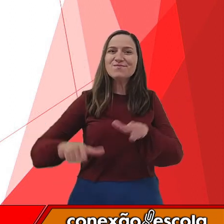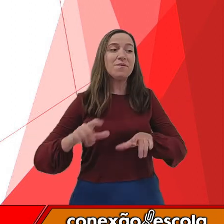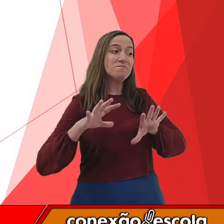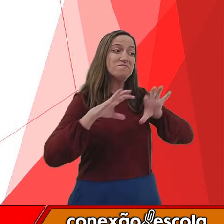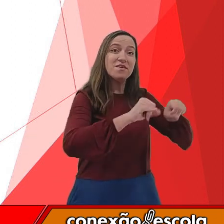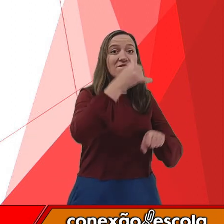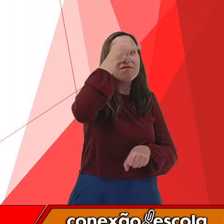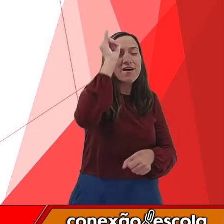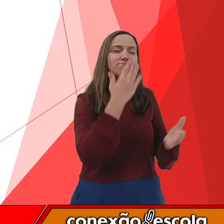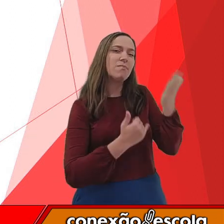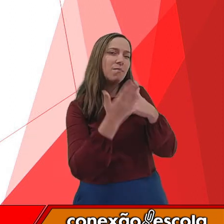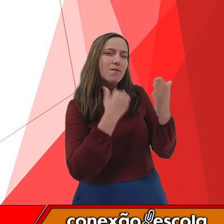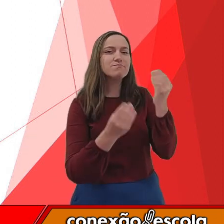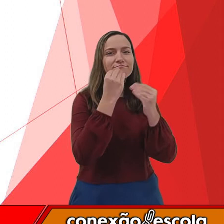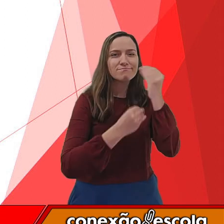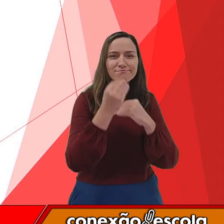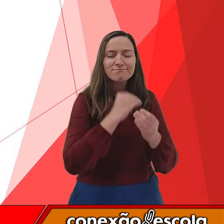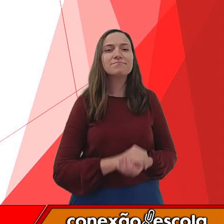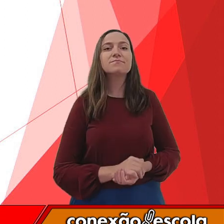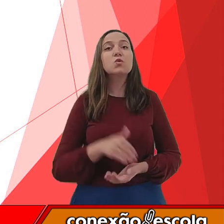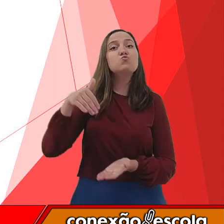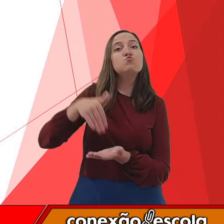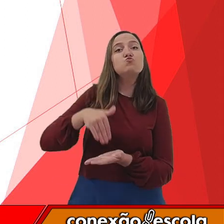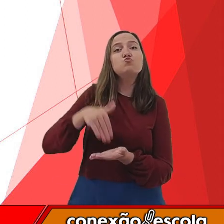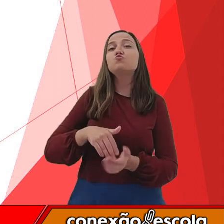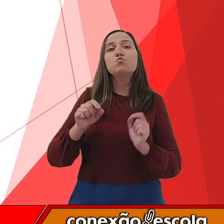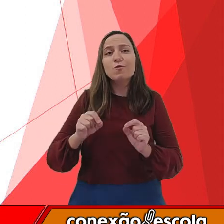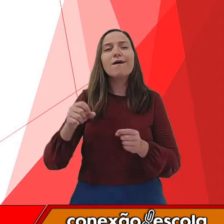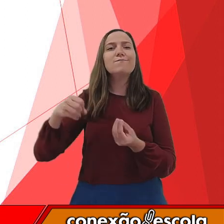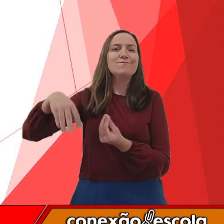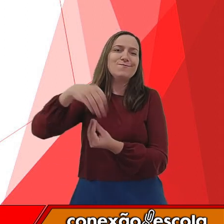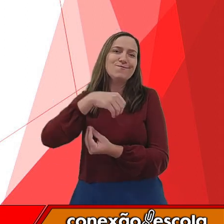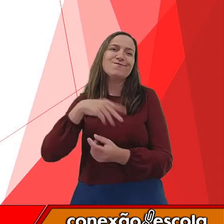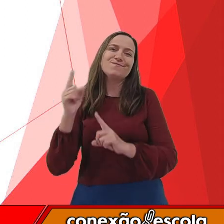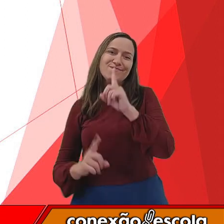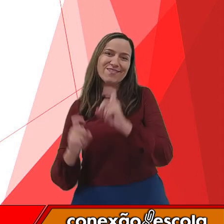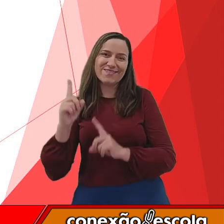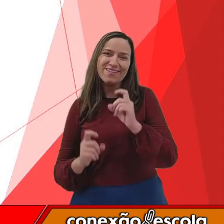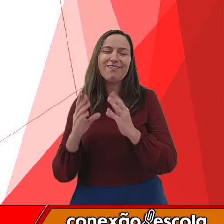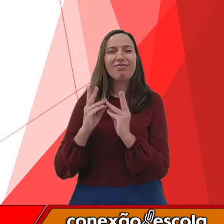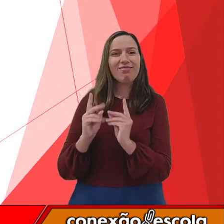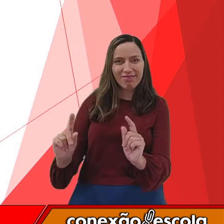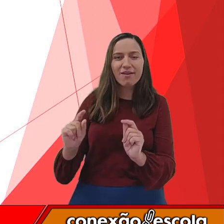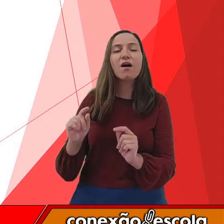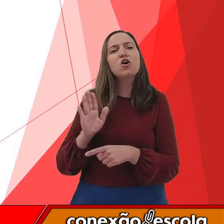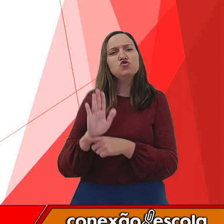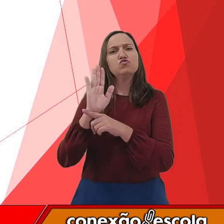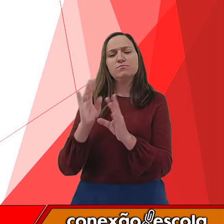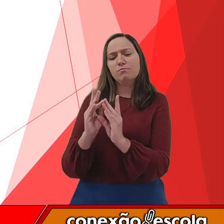carne da vaca. E para finalizar, os decompositores, que são os fungos e as bactérias, e auxiliam